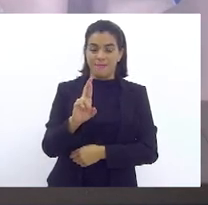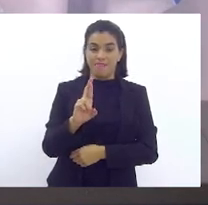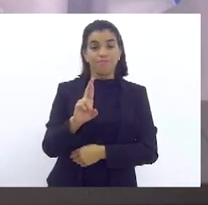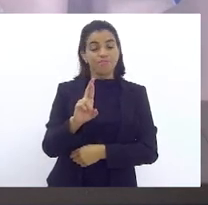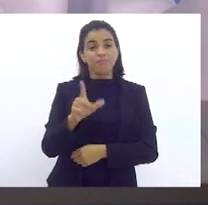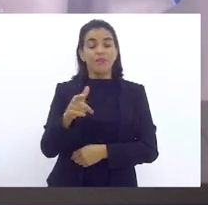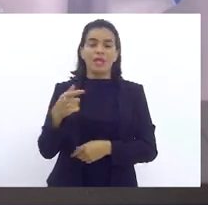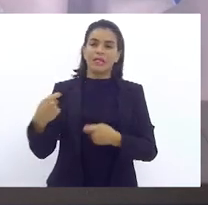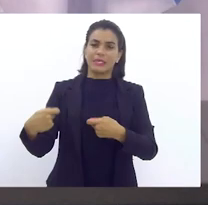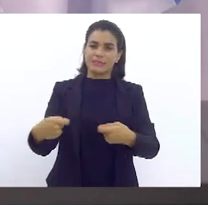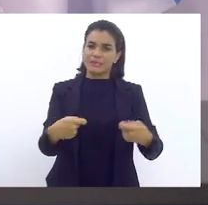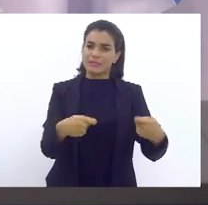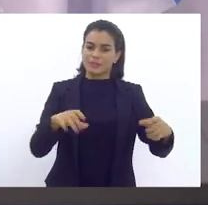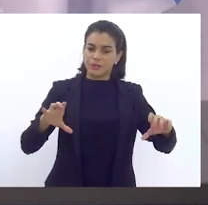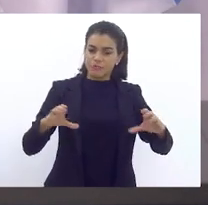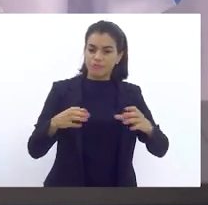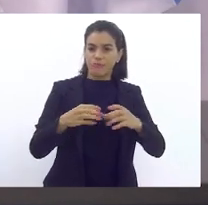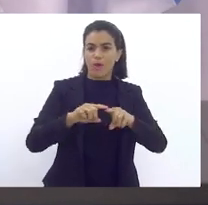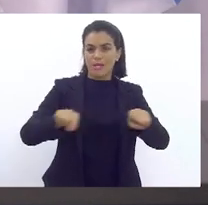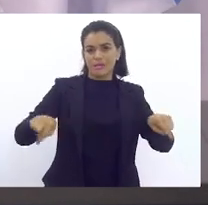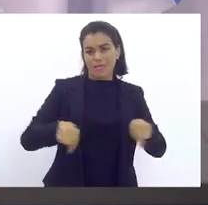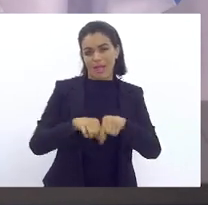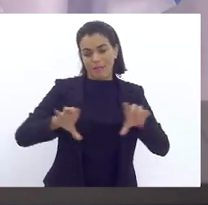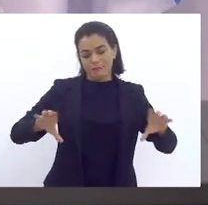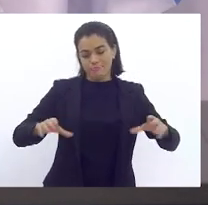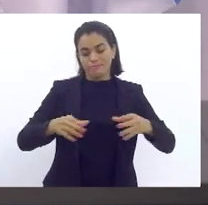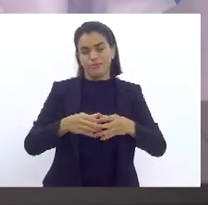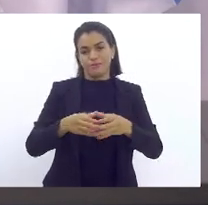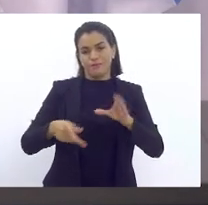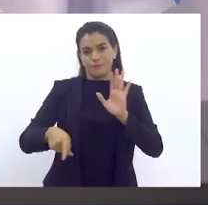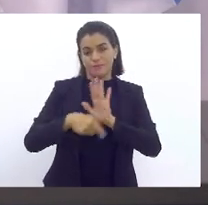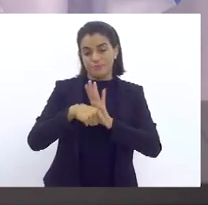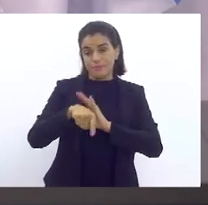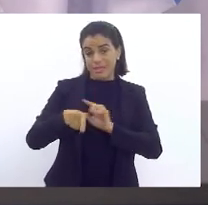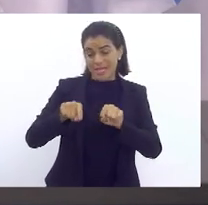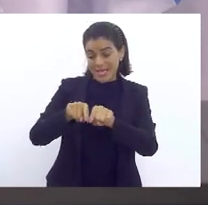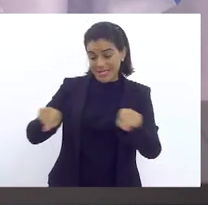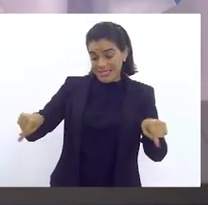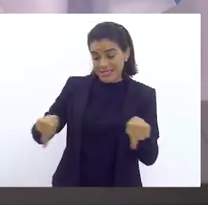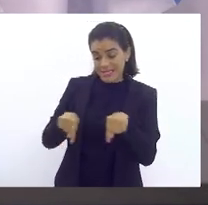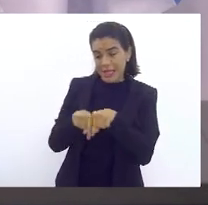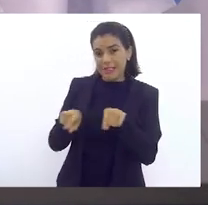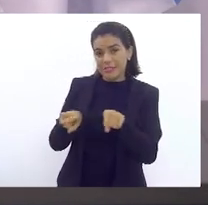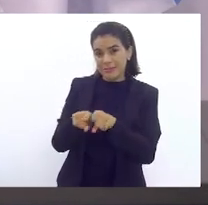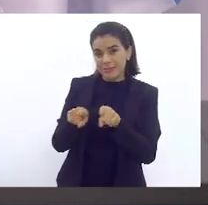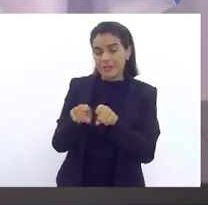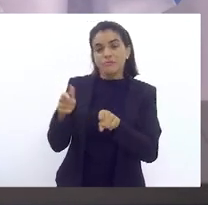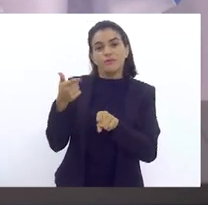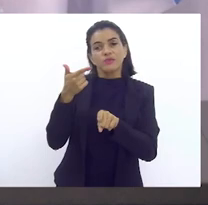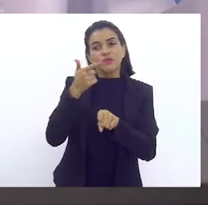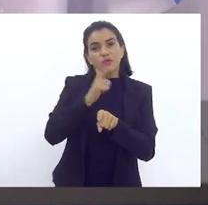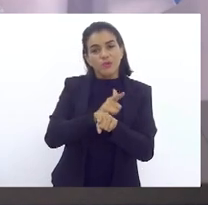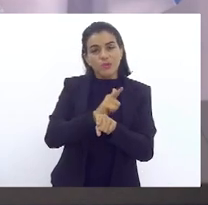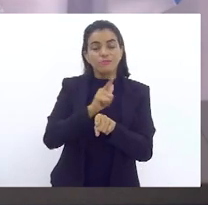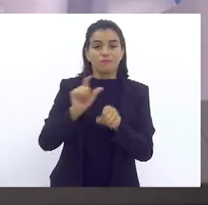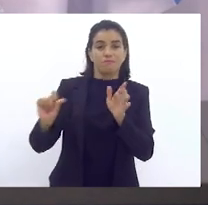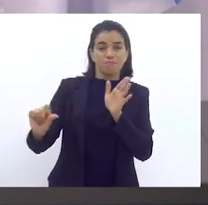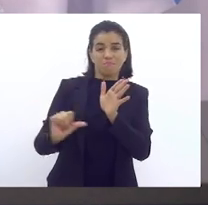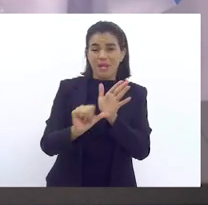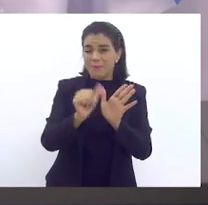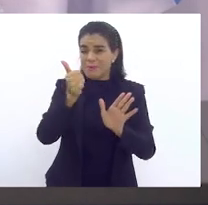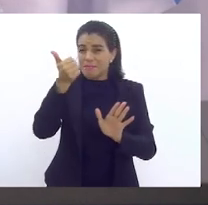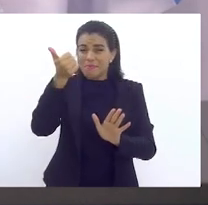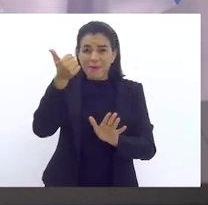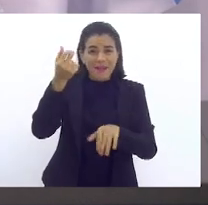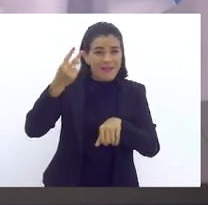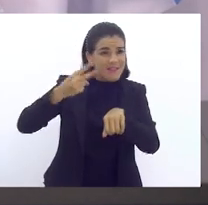encontro das nossas mulheres mas mais que isso também nessa sala nós conseguimos lançar pela primeira vez